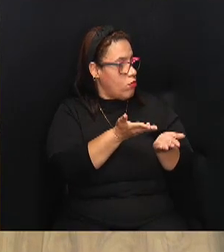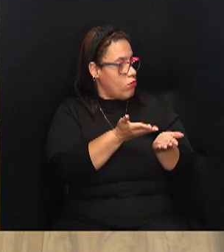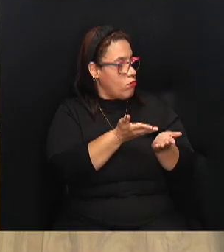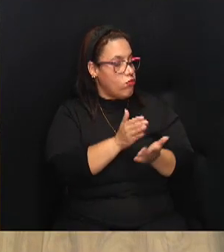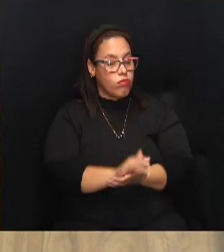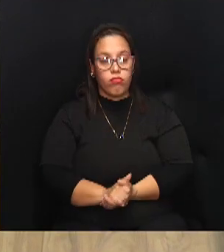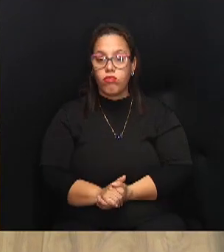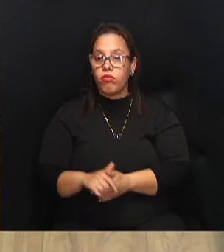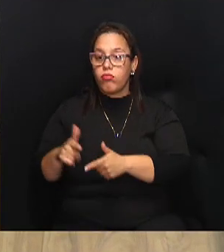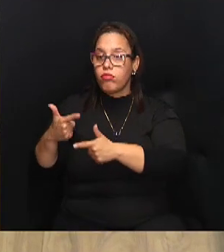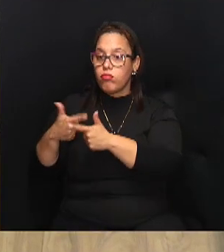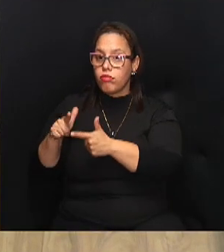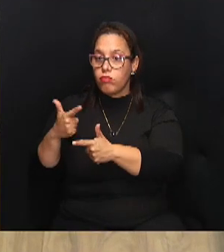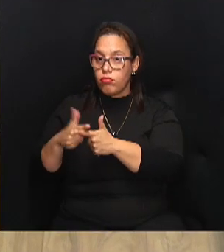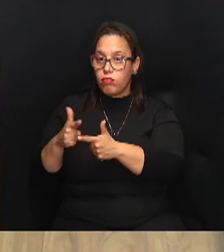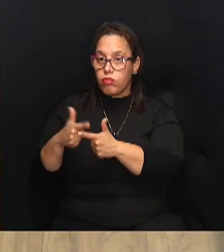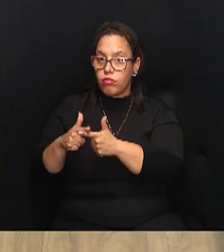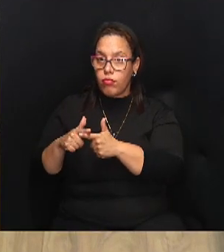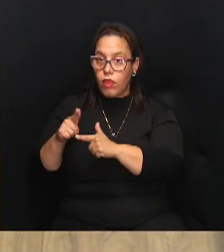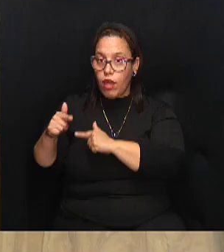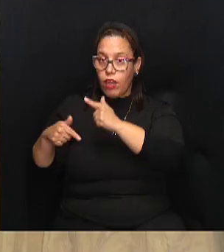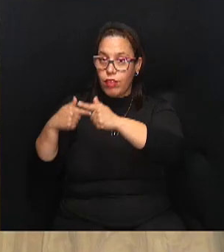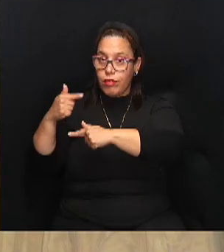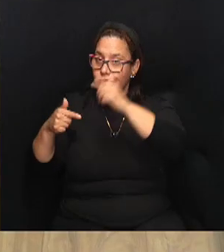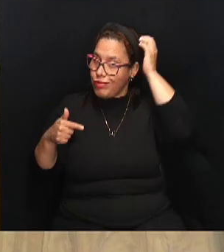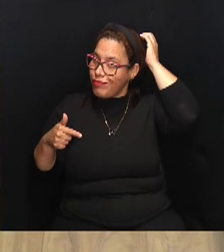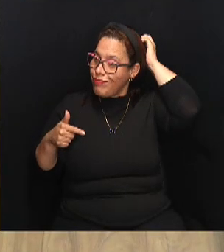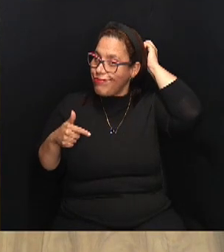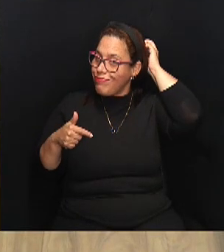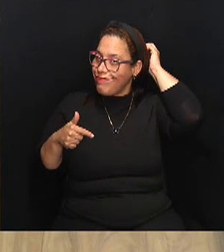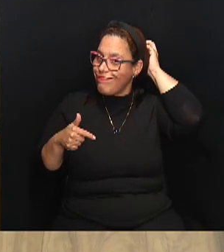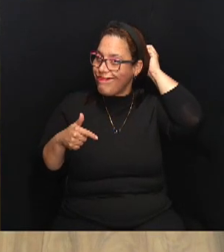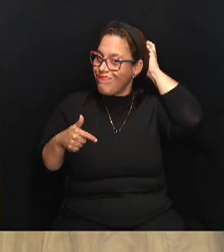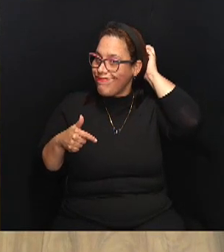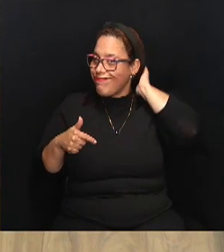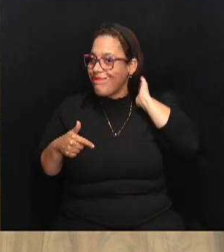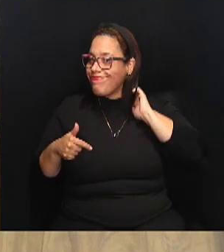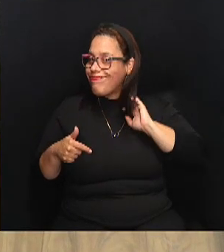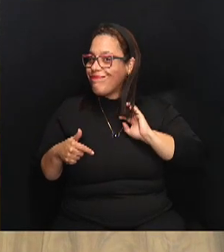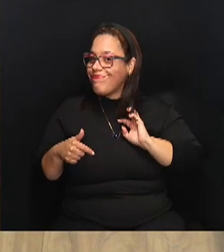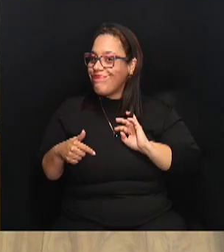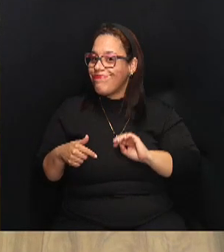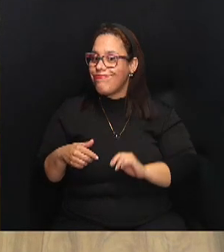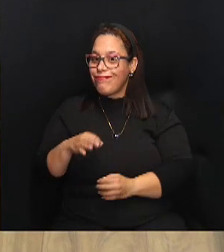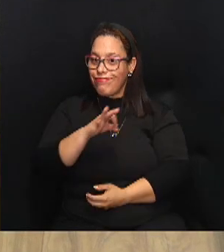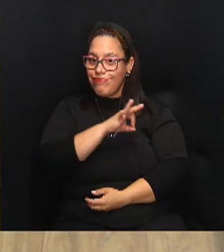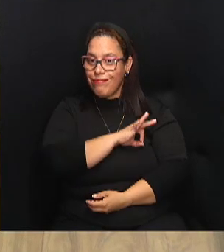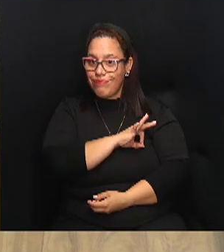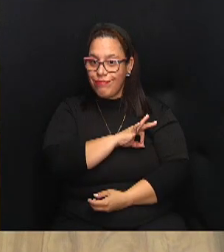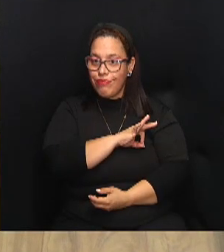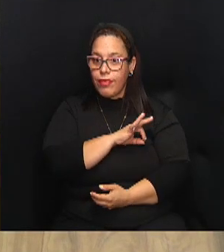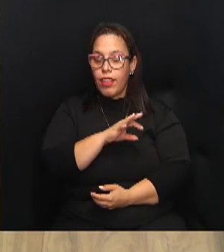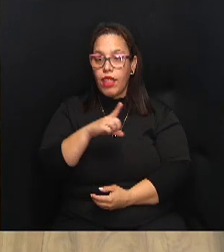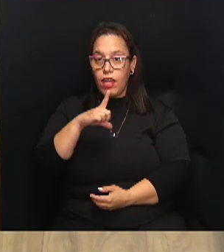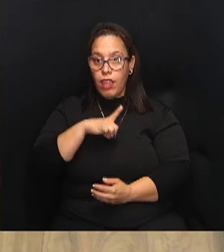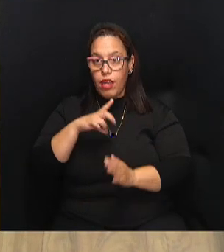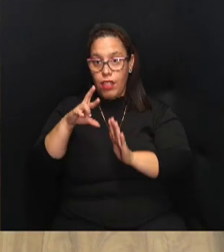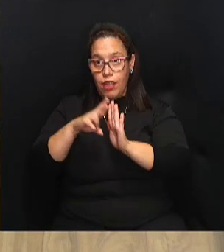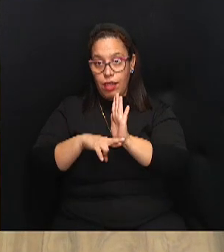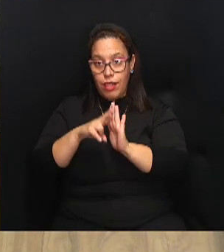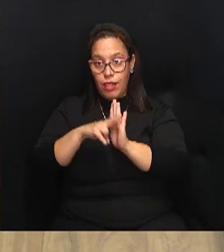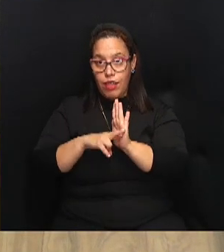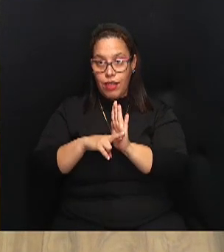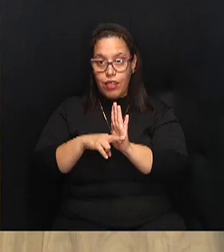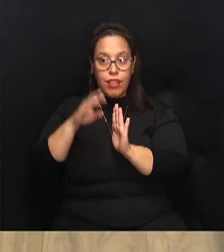Um problema um pouco é a geração, né? Nós estamos com um problema de geração. Então, a Polícia Militar tem regras. Então,